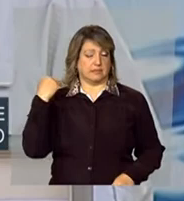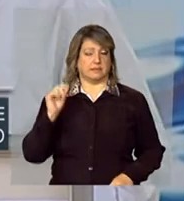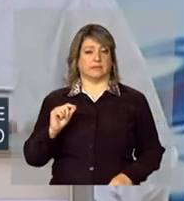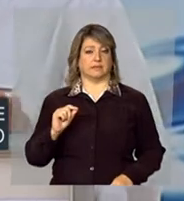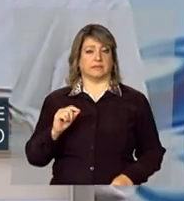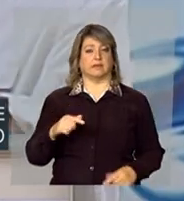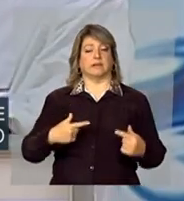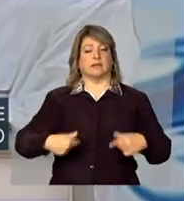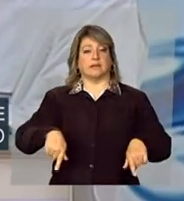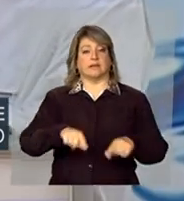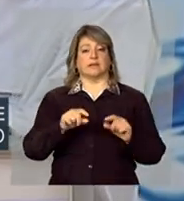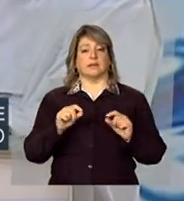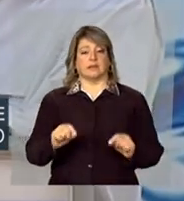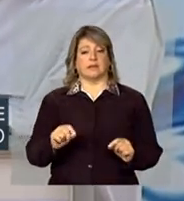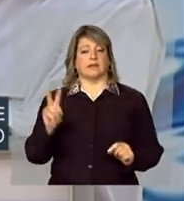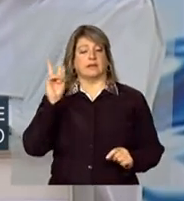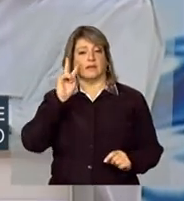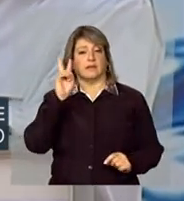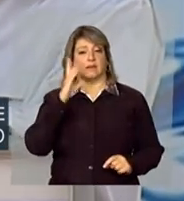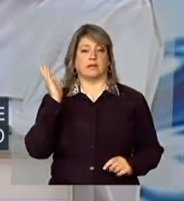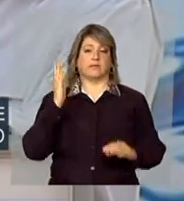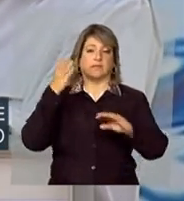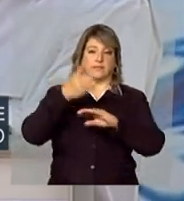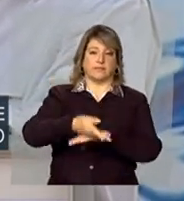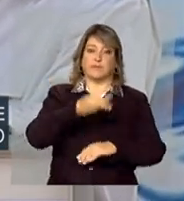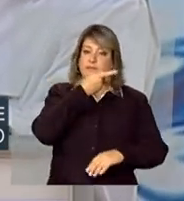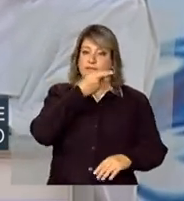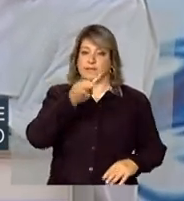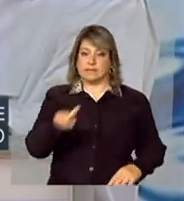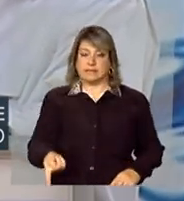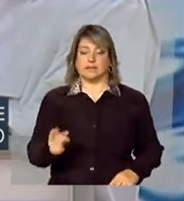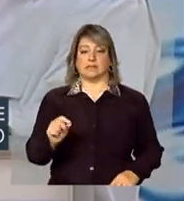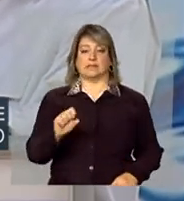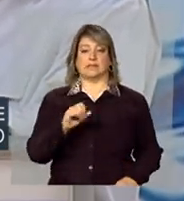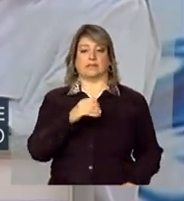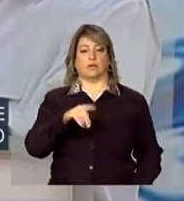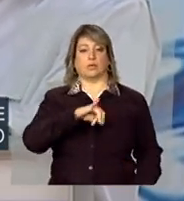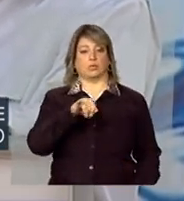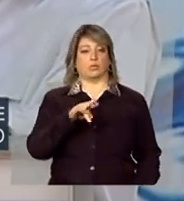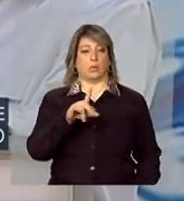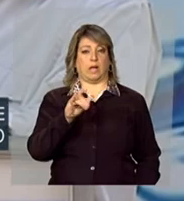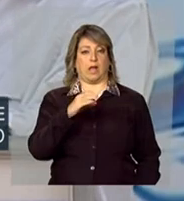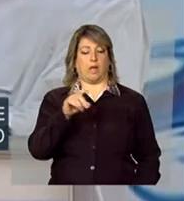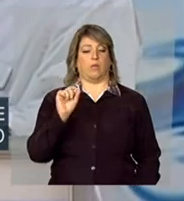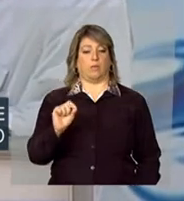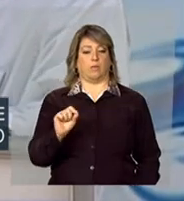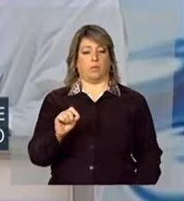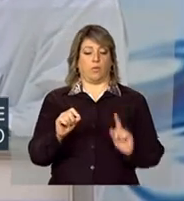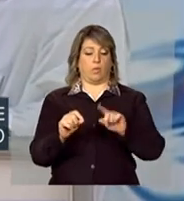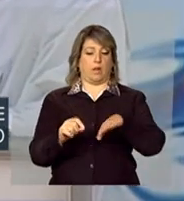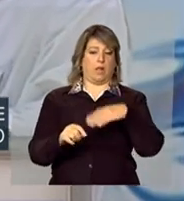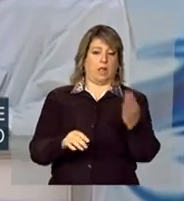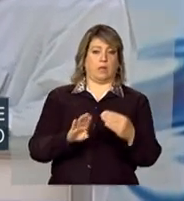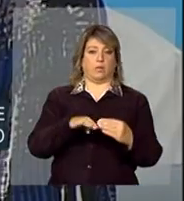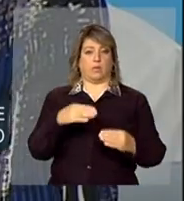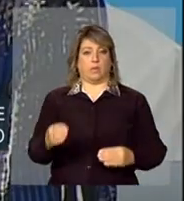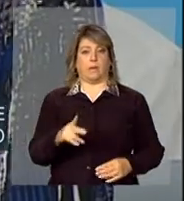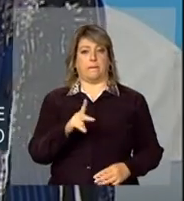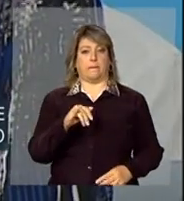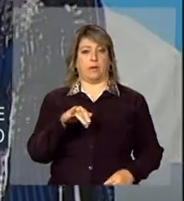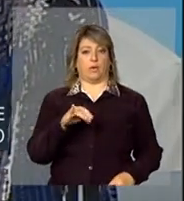nessas quebradas visitamos aqui em São Julião, de um lado e do outro, Pio